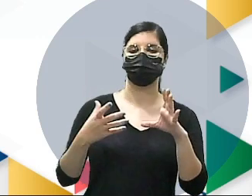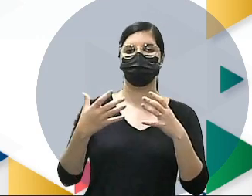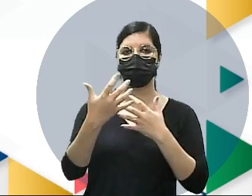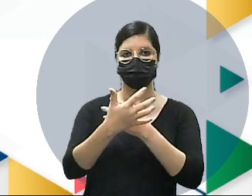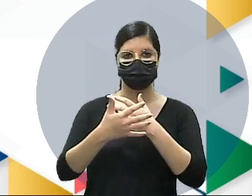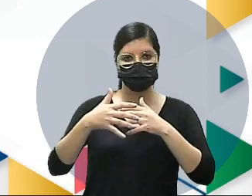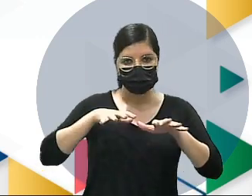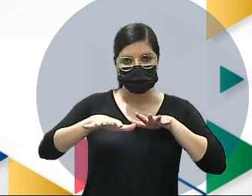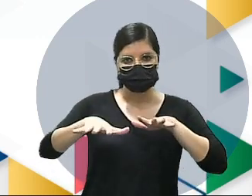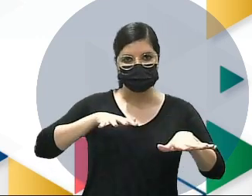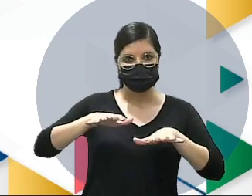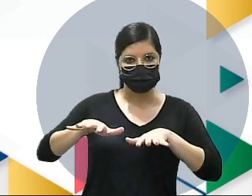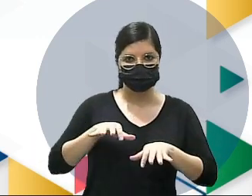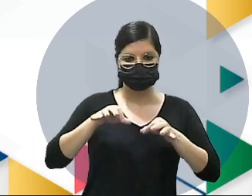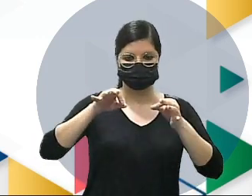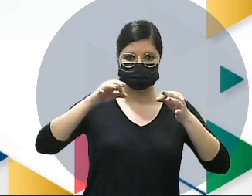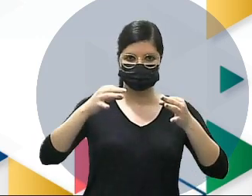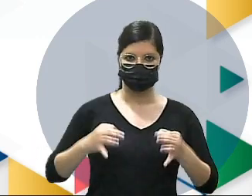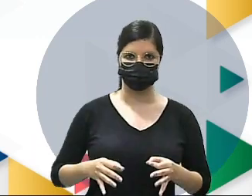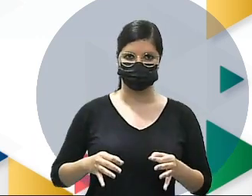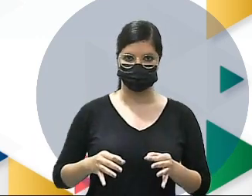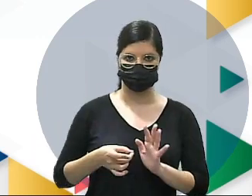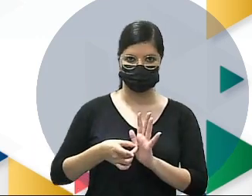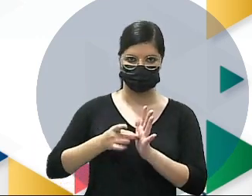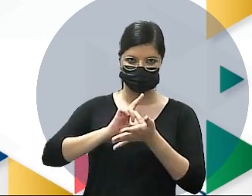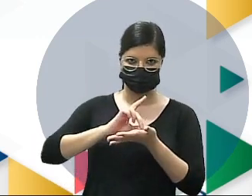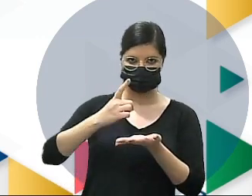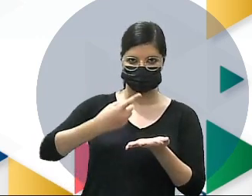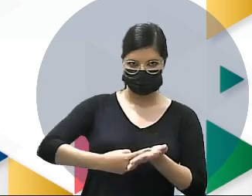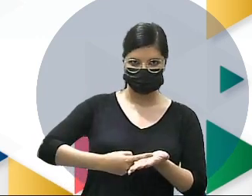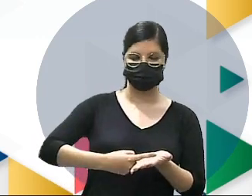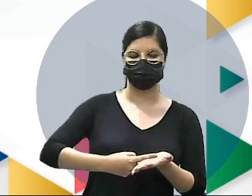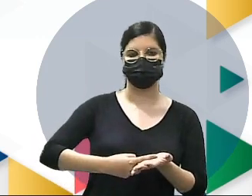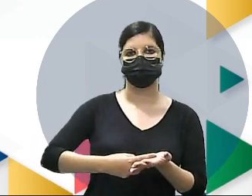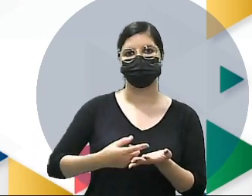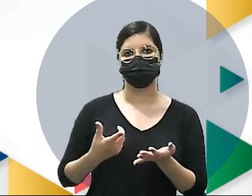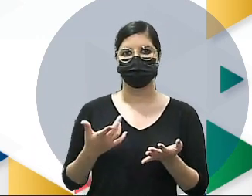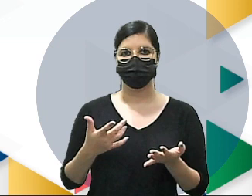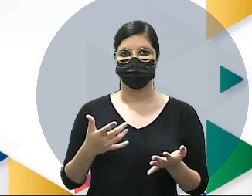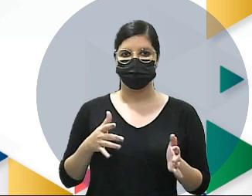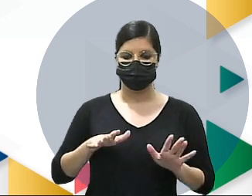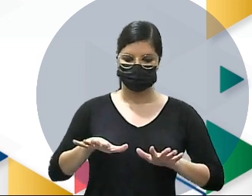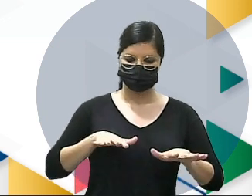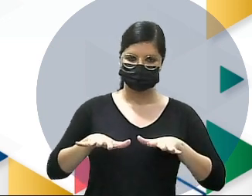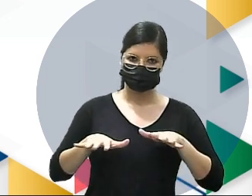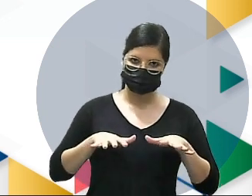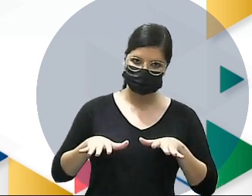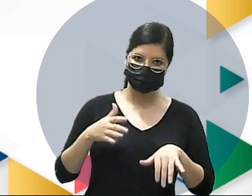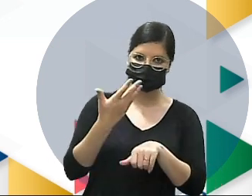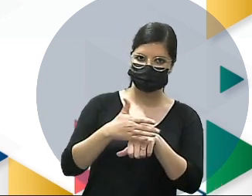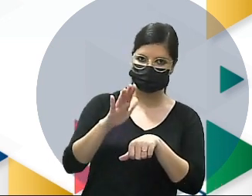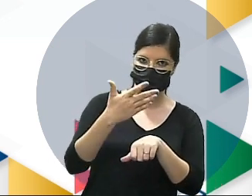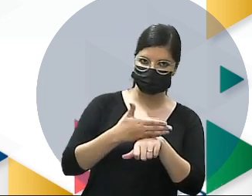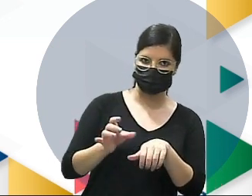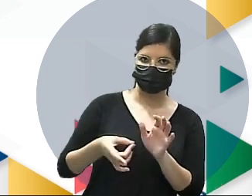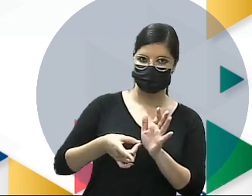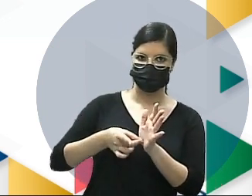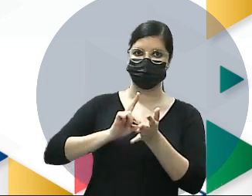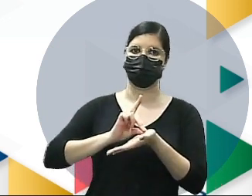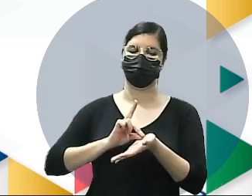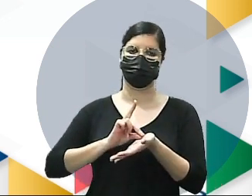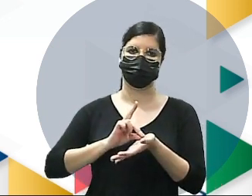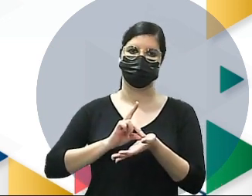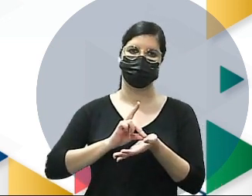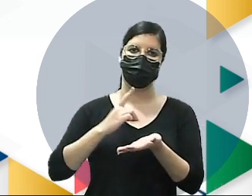movimentos previamente estabelecidos né quando eu falo previamente estabelecido significa o quê as coreografias né quando a gente ensaia antes